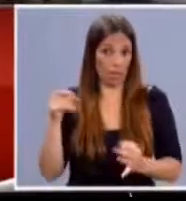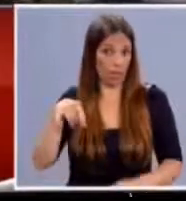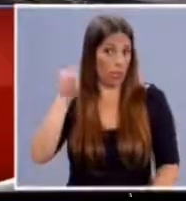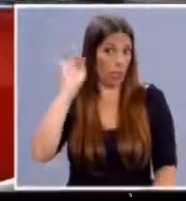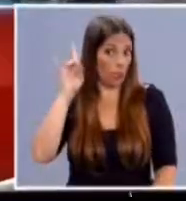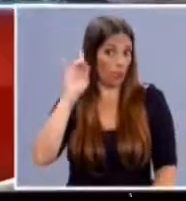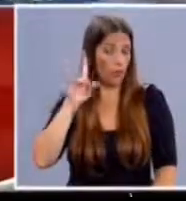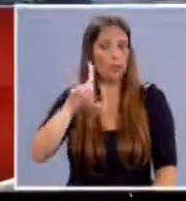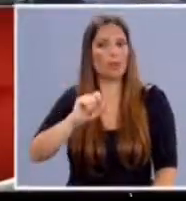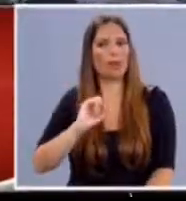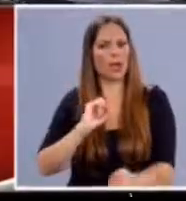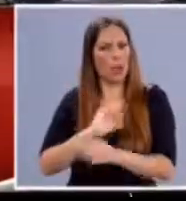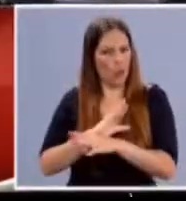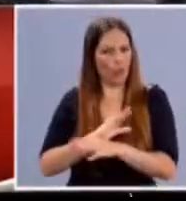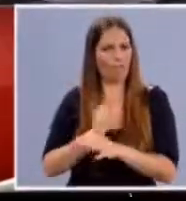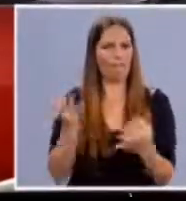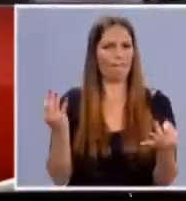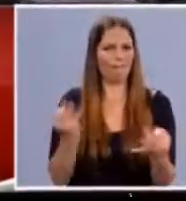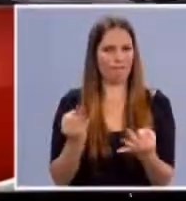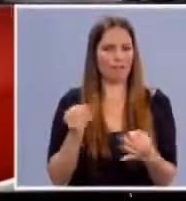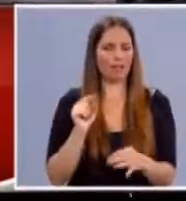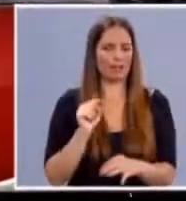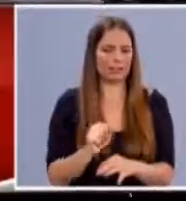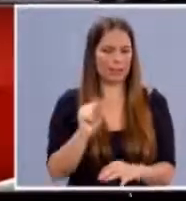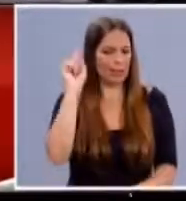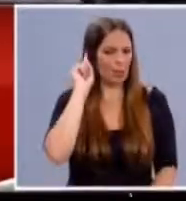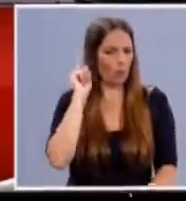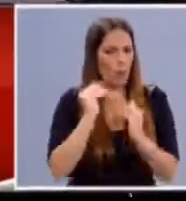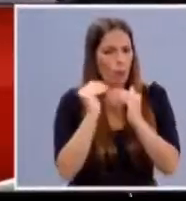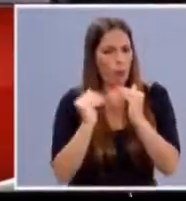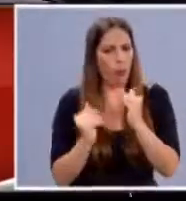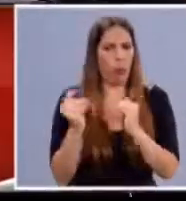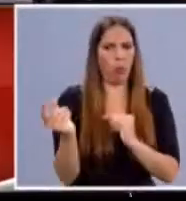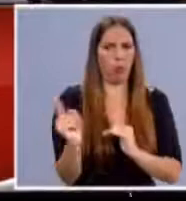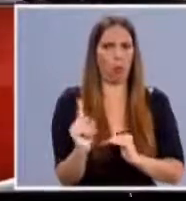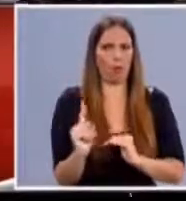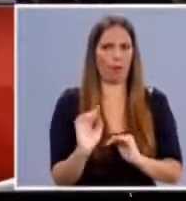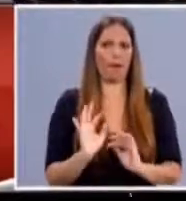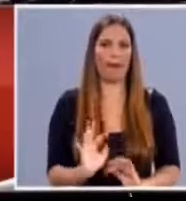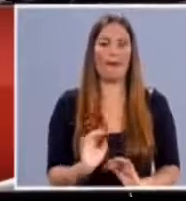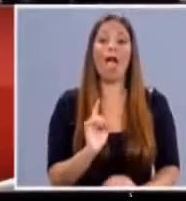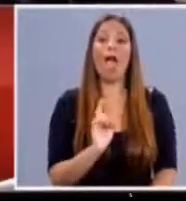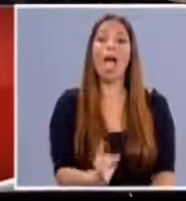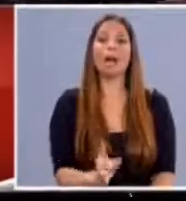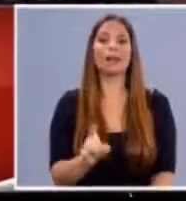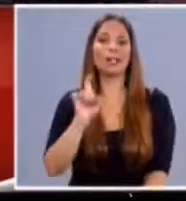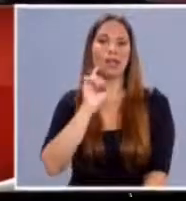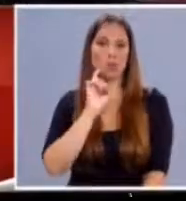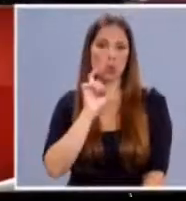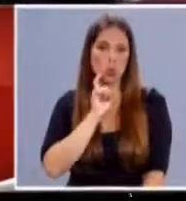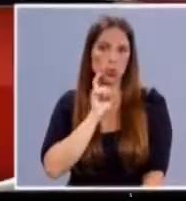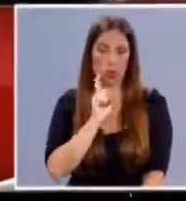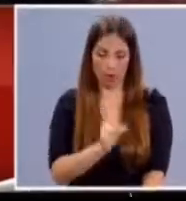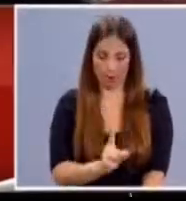que, efetivamente, não é menos importante, que é a segurança. E o